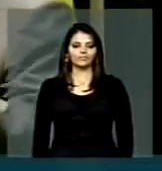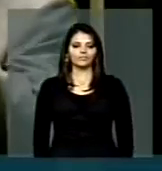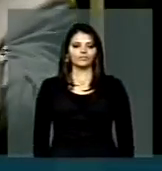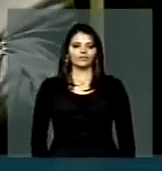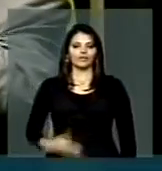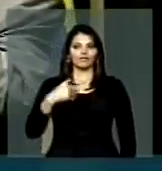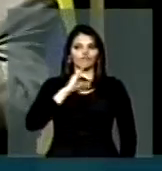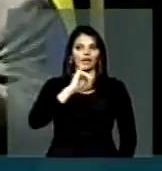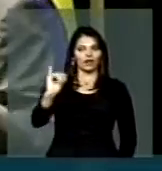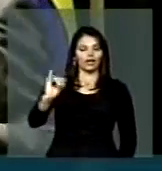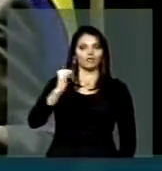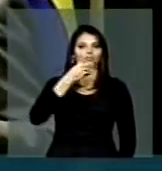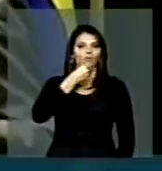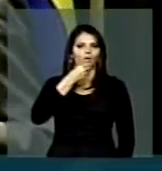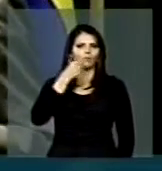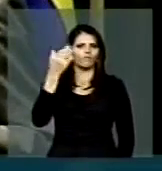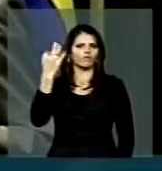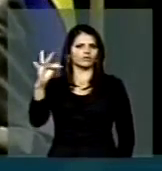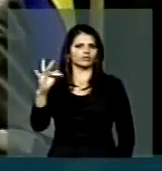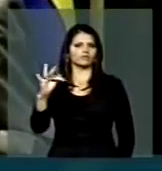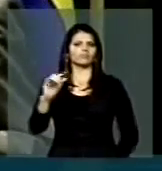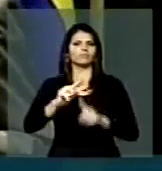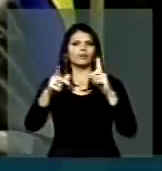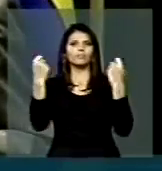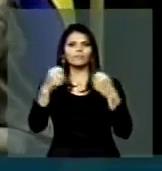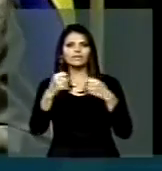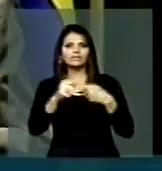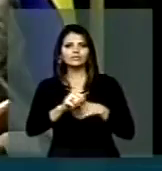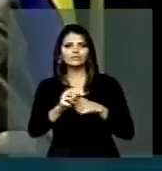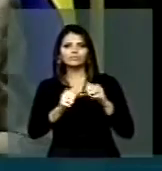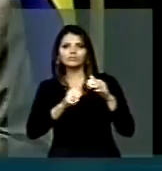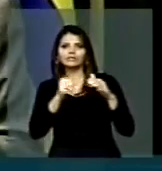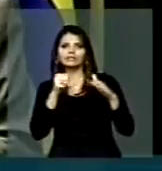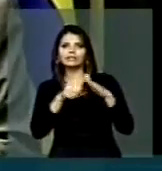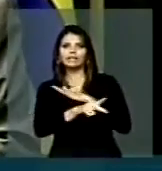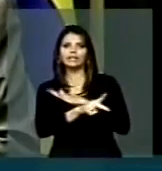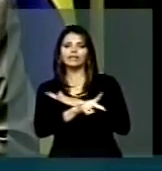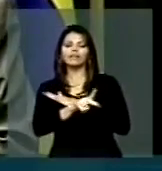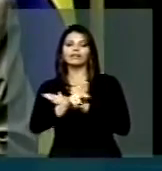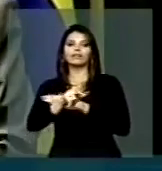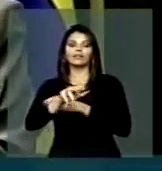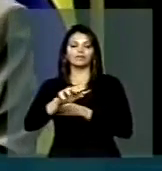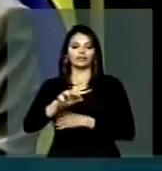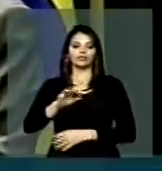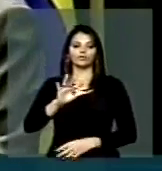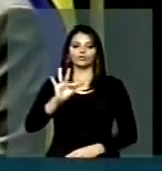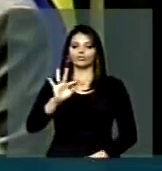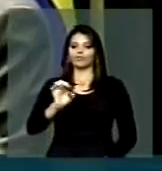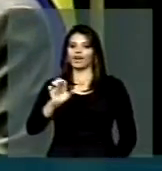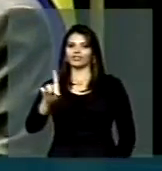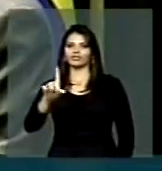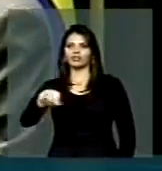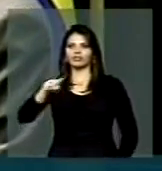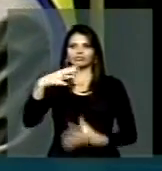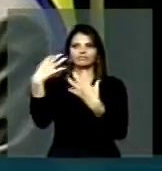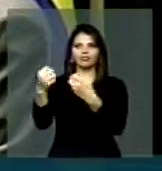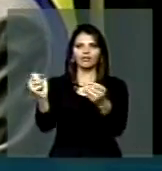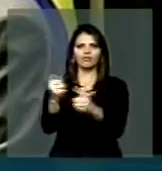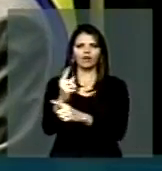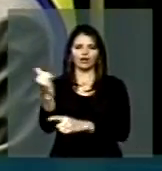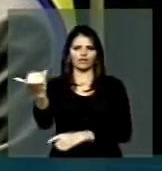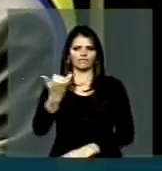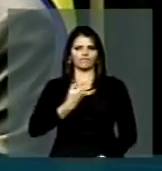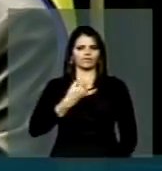Candace, mas é preciso depositar esses títulos no Fed, e o Fed não vai aceitar. Ele disse, não